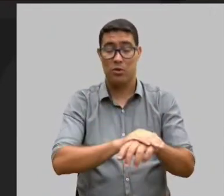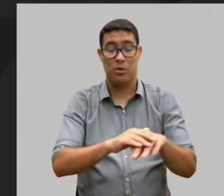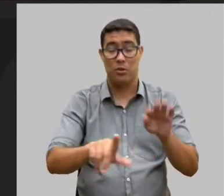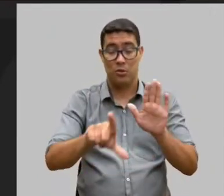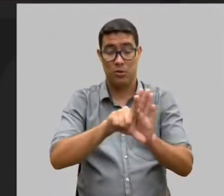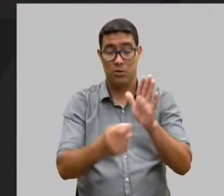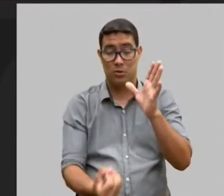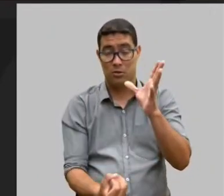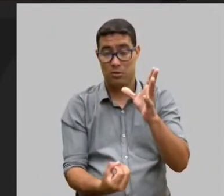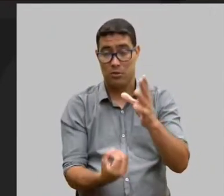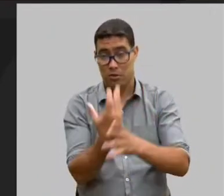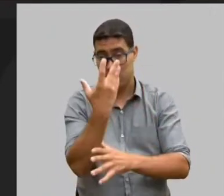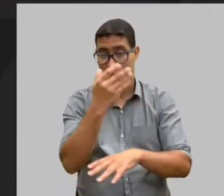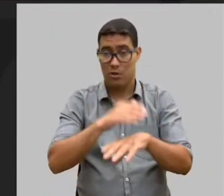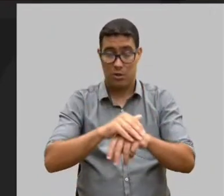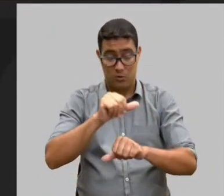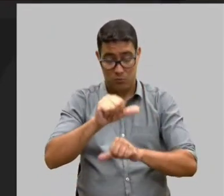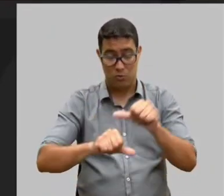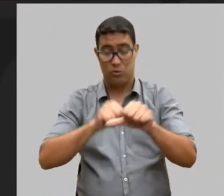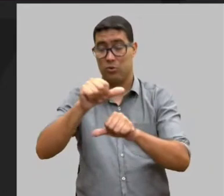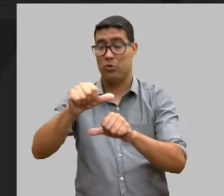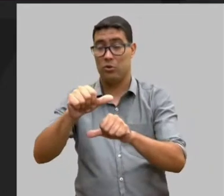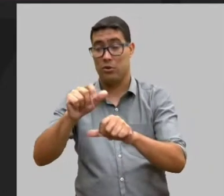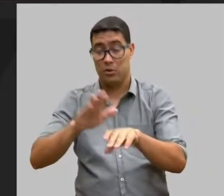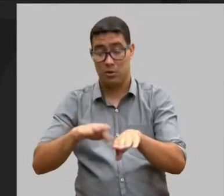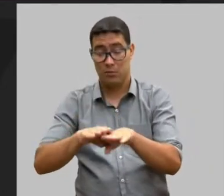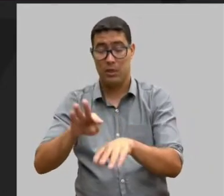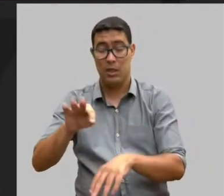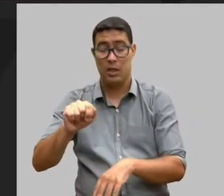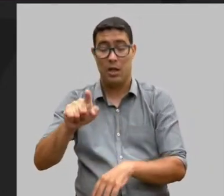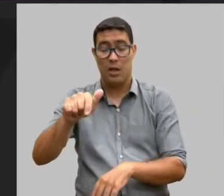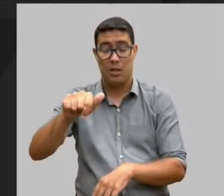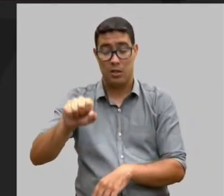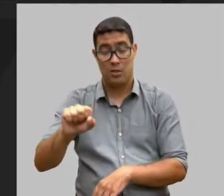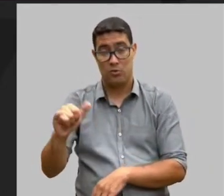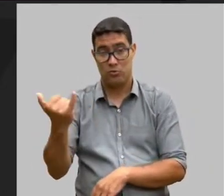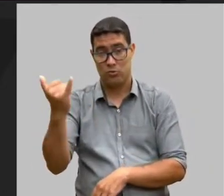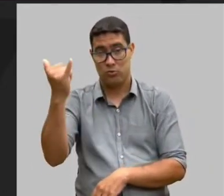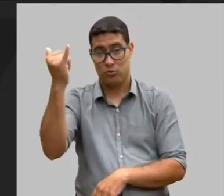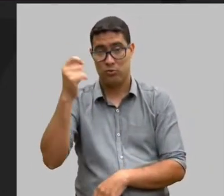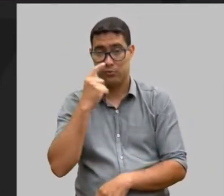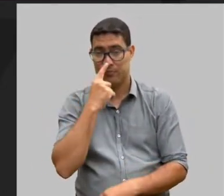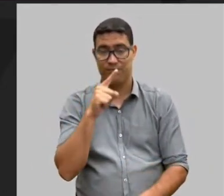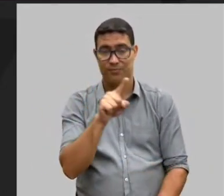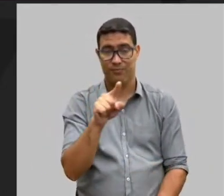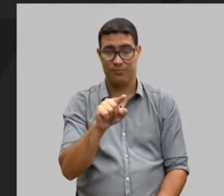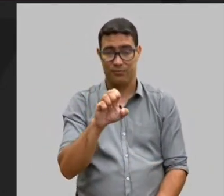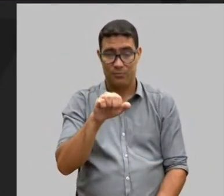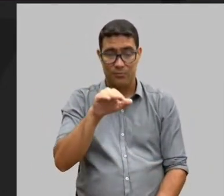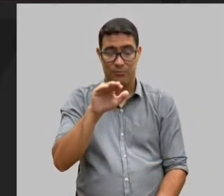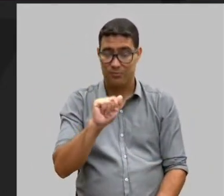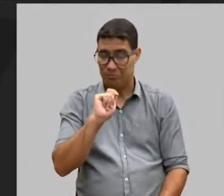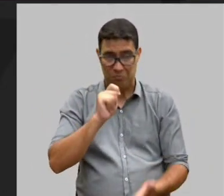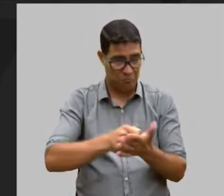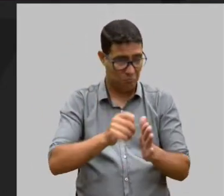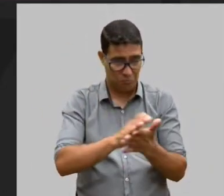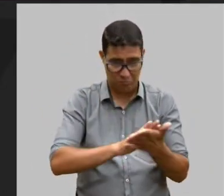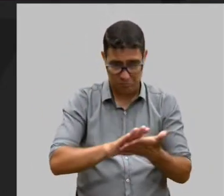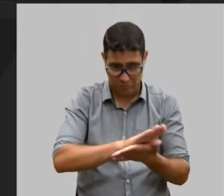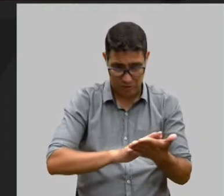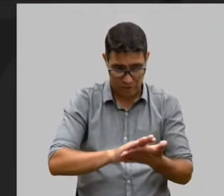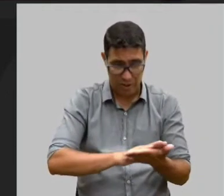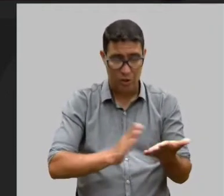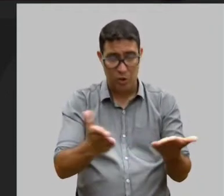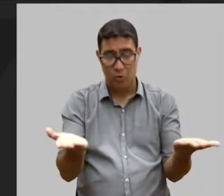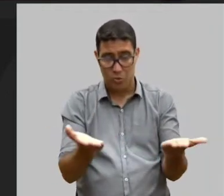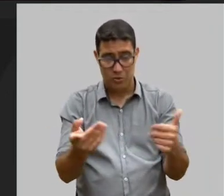que que mudou o indexador e a taxa de juros o Zema como não pagou o governo praticamente nada dívida subiu hoje Se for colocar em termos